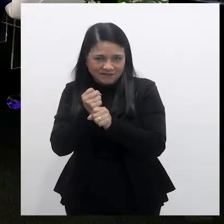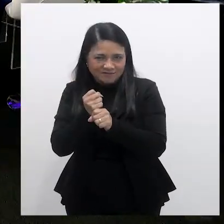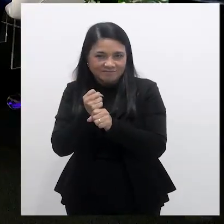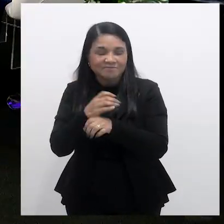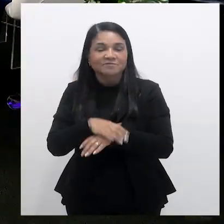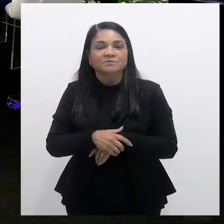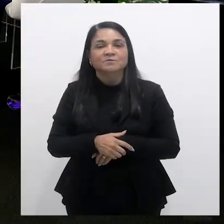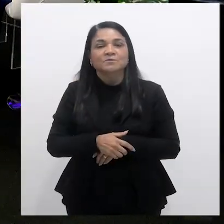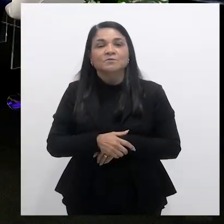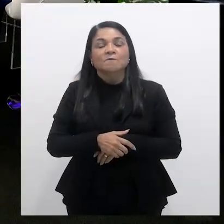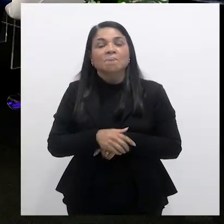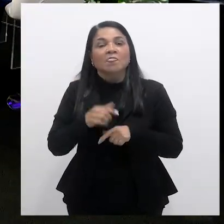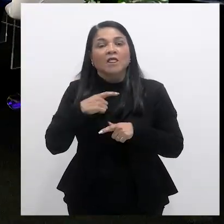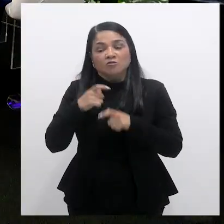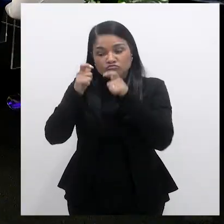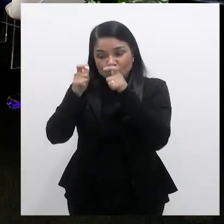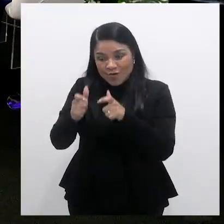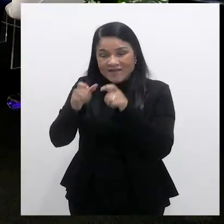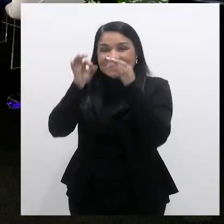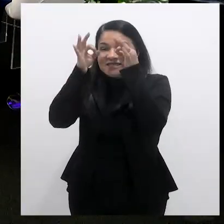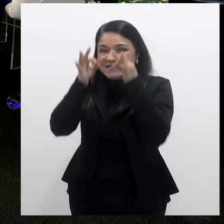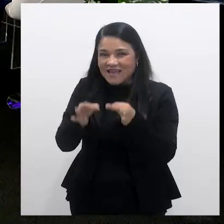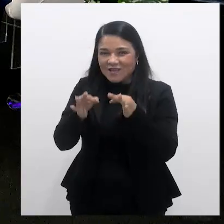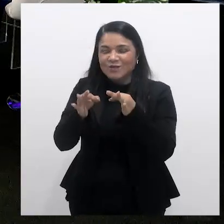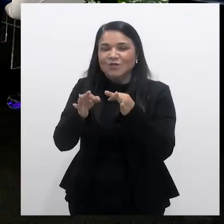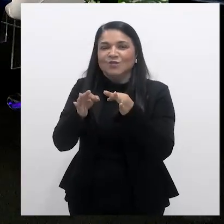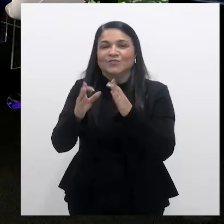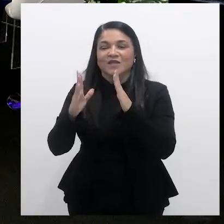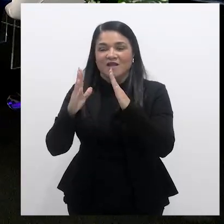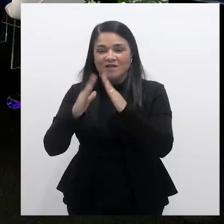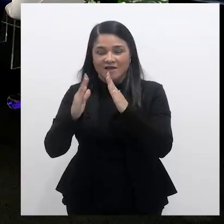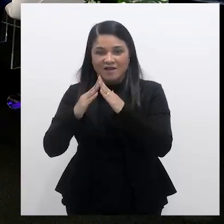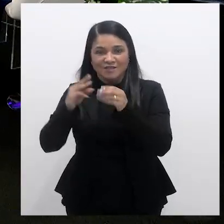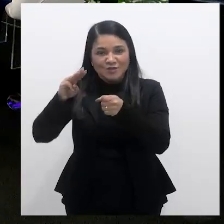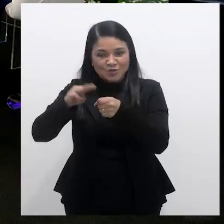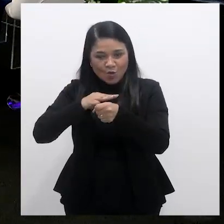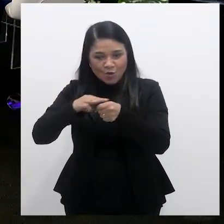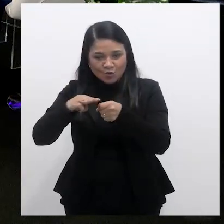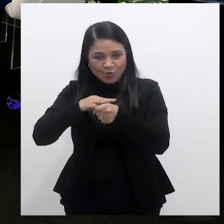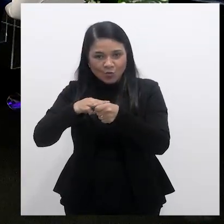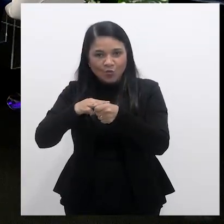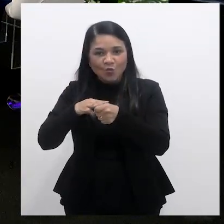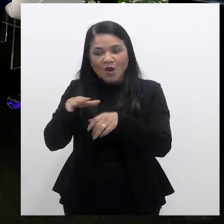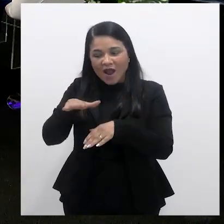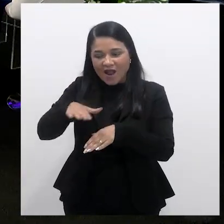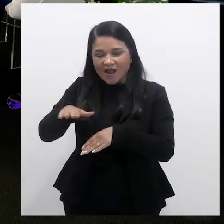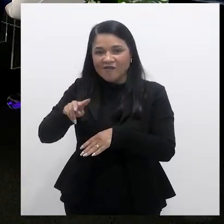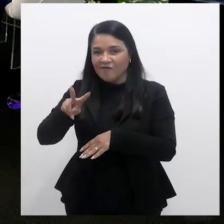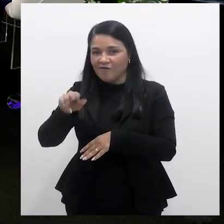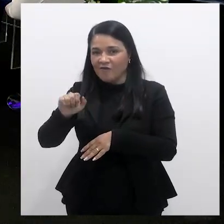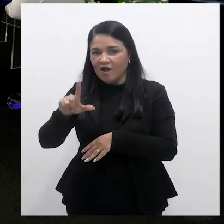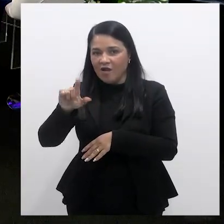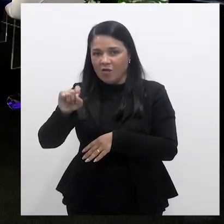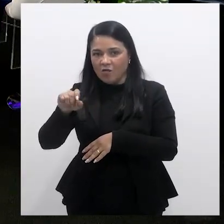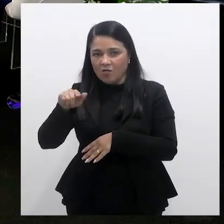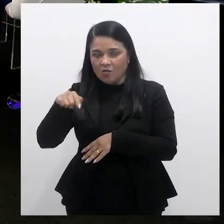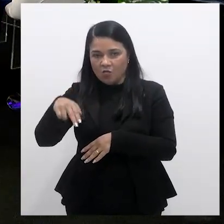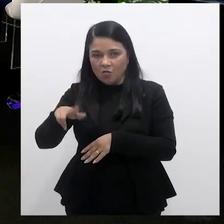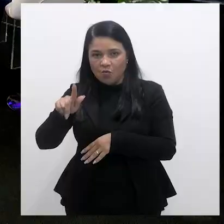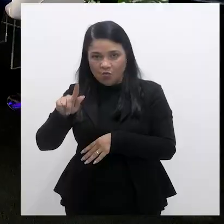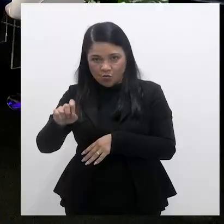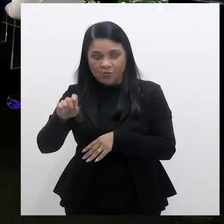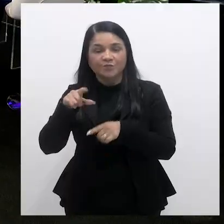há poucos anos. Então, a gente está ali no lugar certo. A Casa do Olodum precisava ser na Pequena África, no Rio de